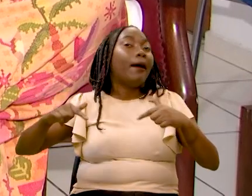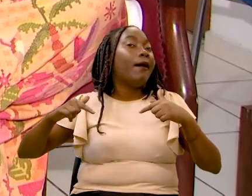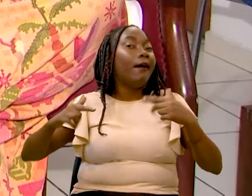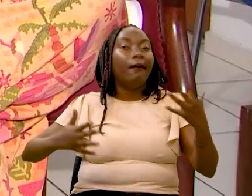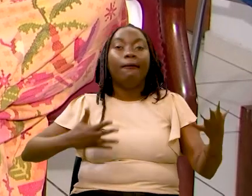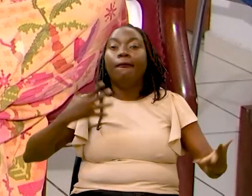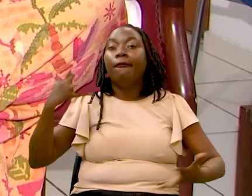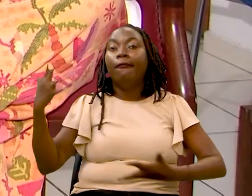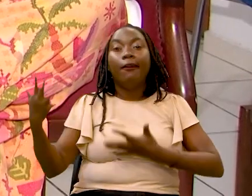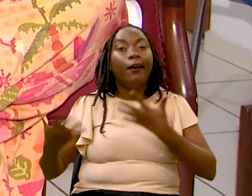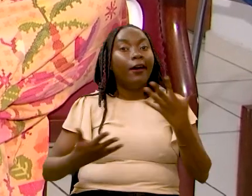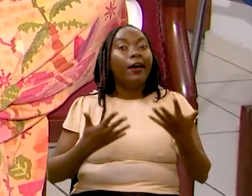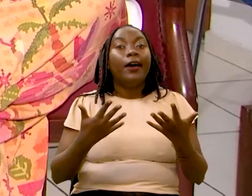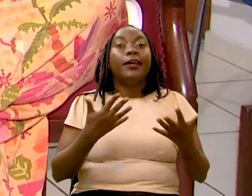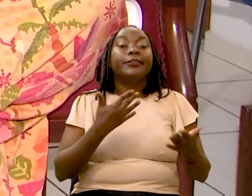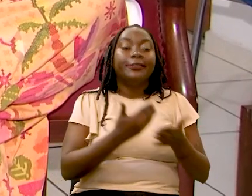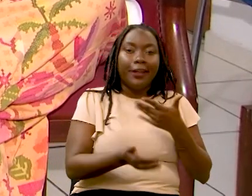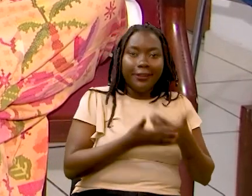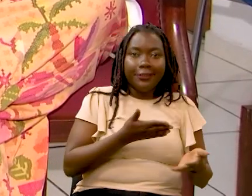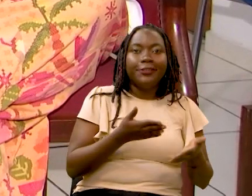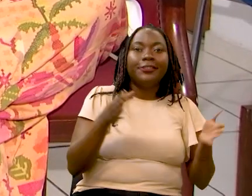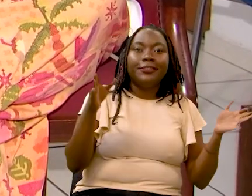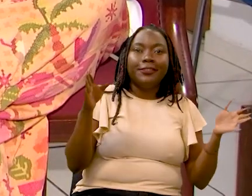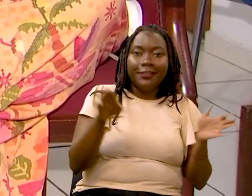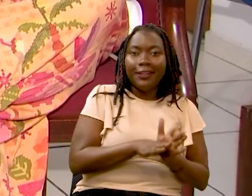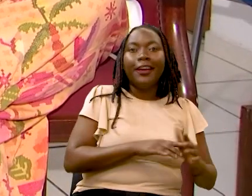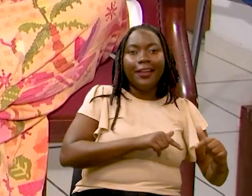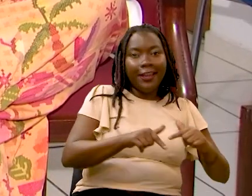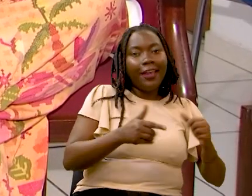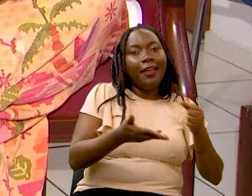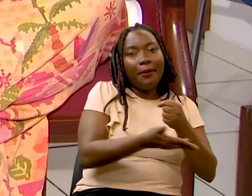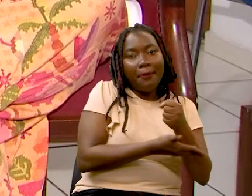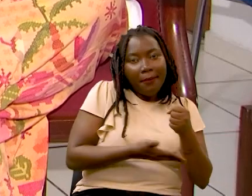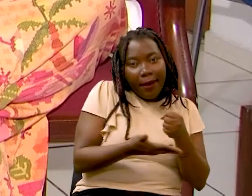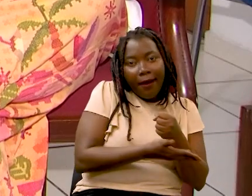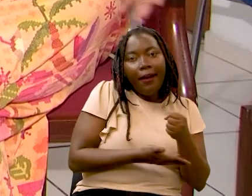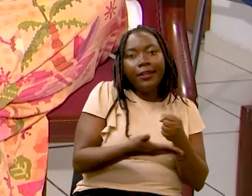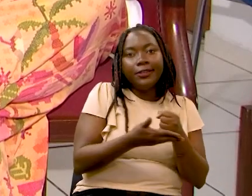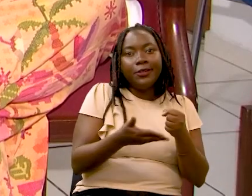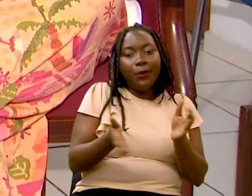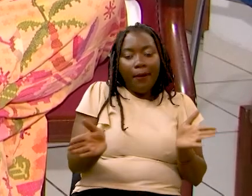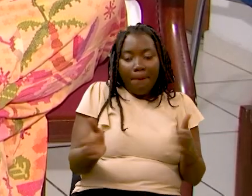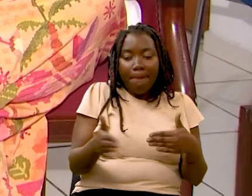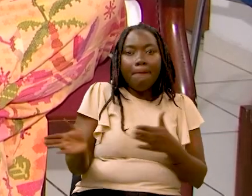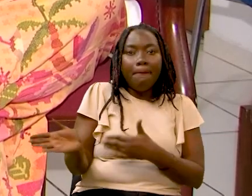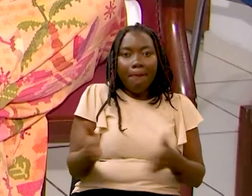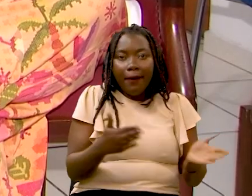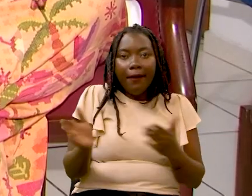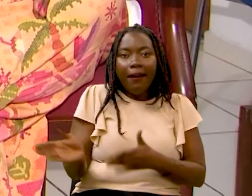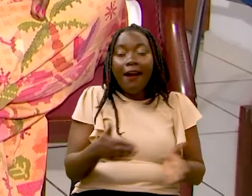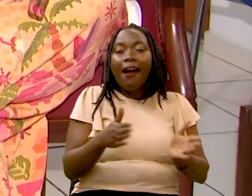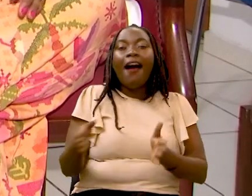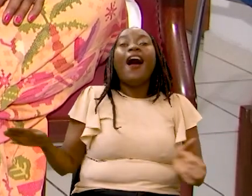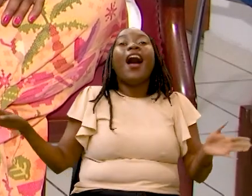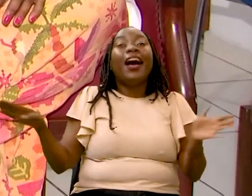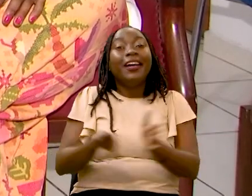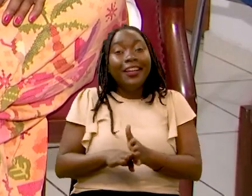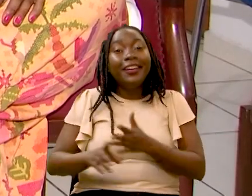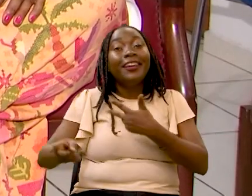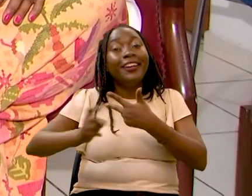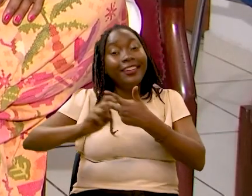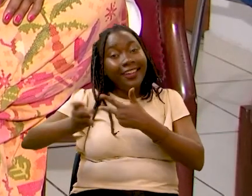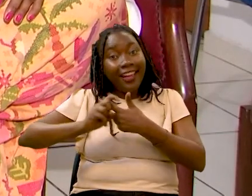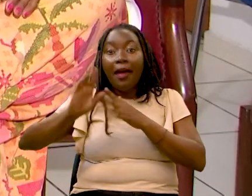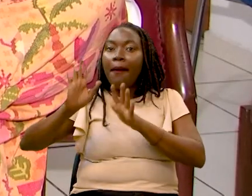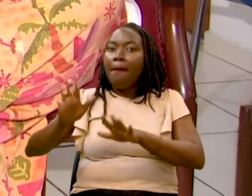tecnologia, trabalhava tanto, né? Cheguei a trabalhar do básico, de empacotamento